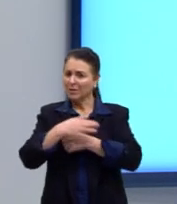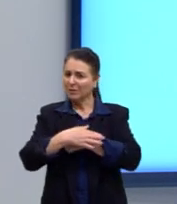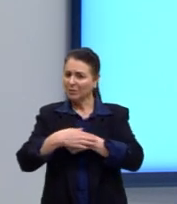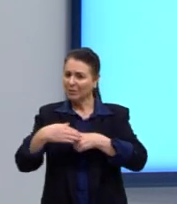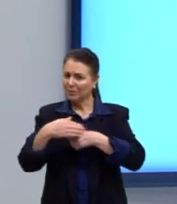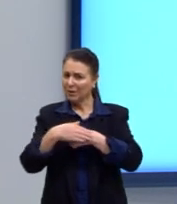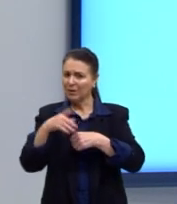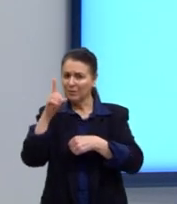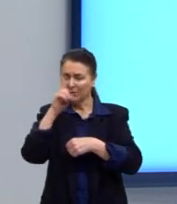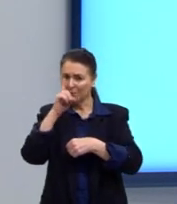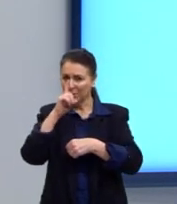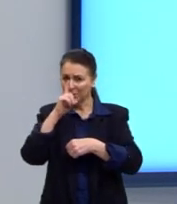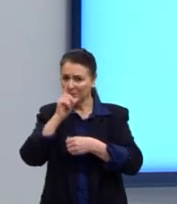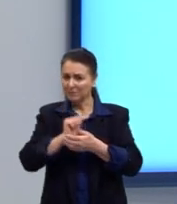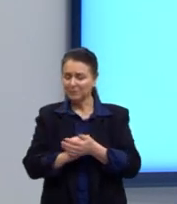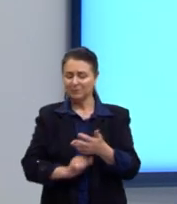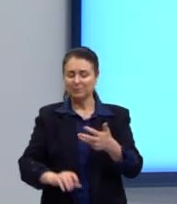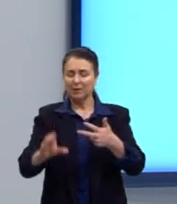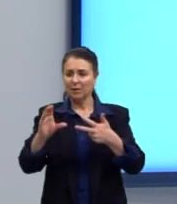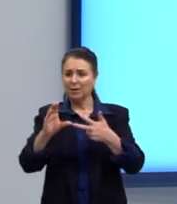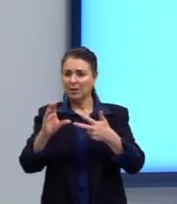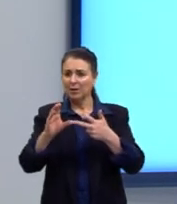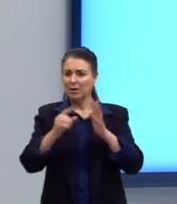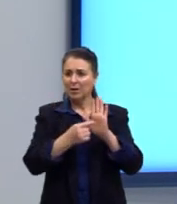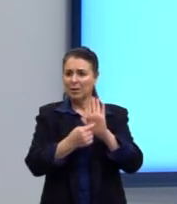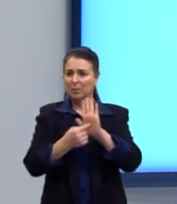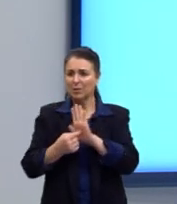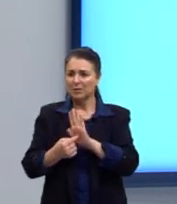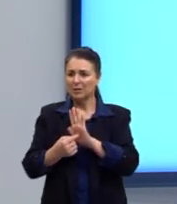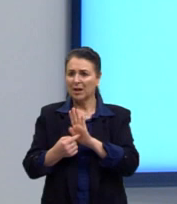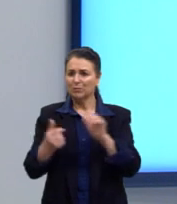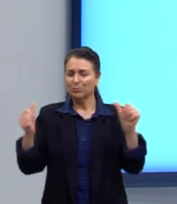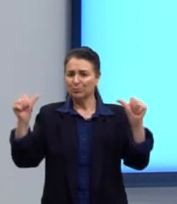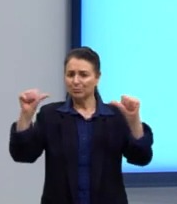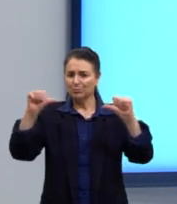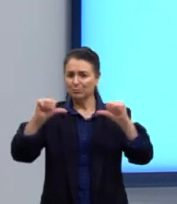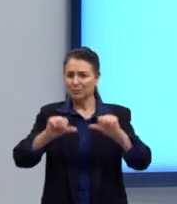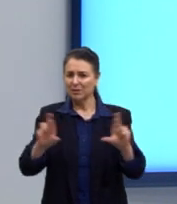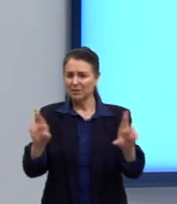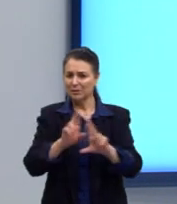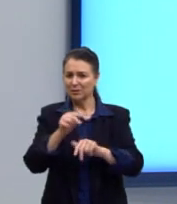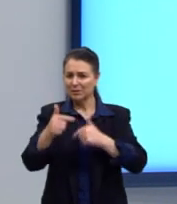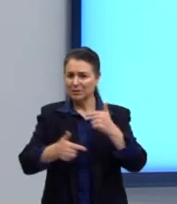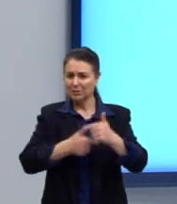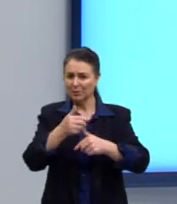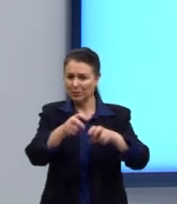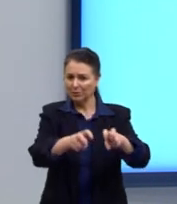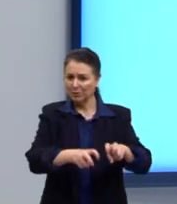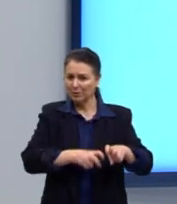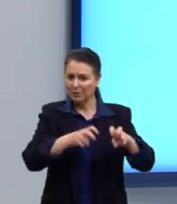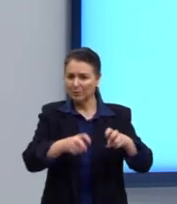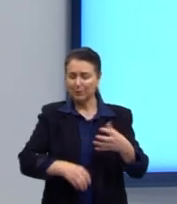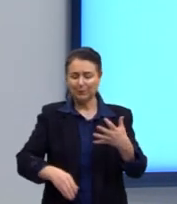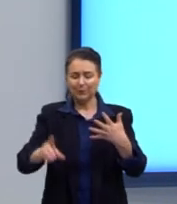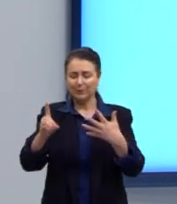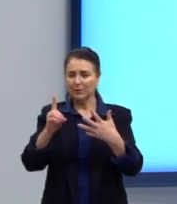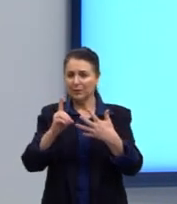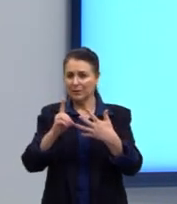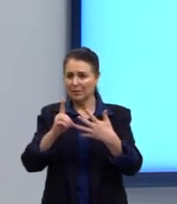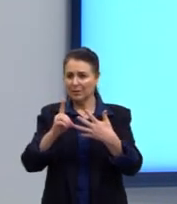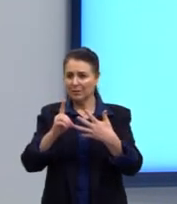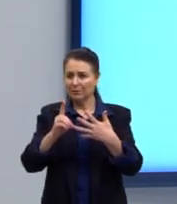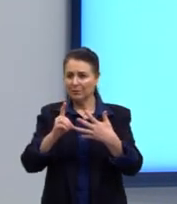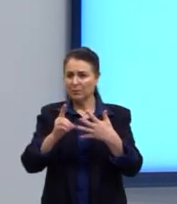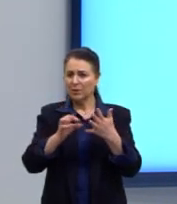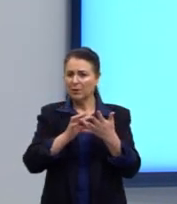filho letra c retratar a precariedade das relações de trabalho no campo letra D